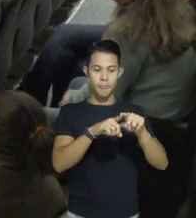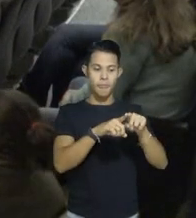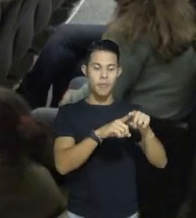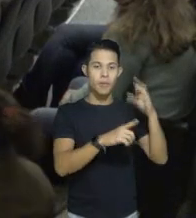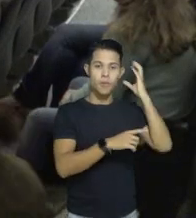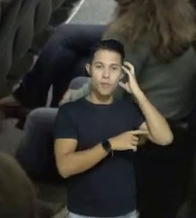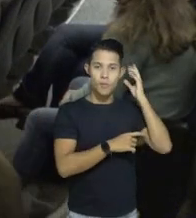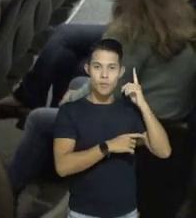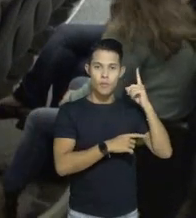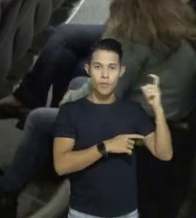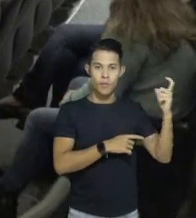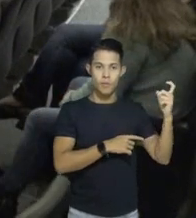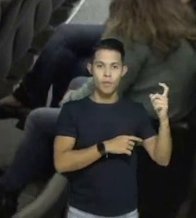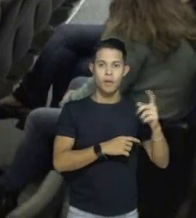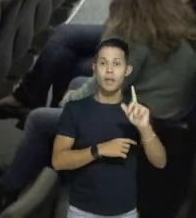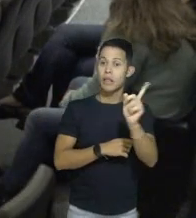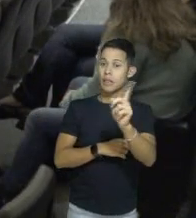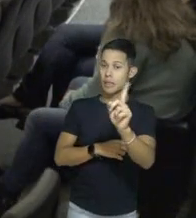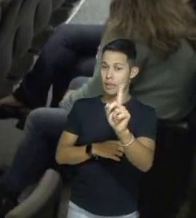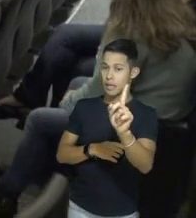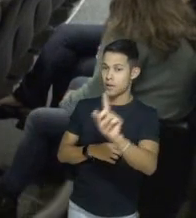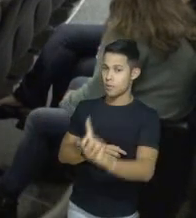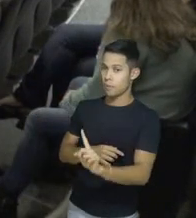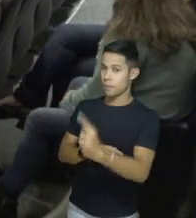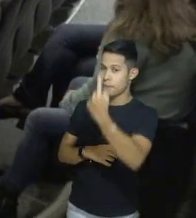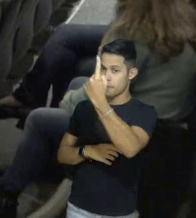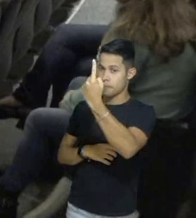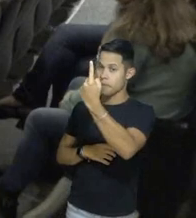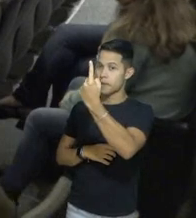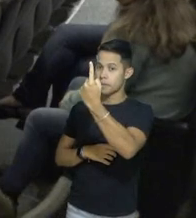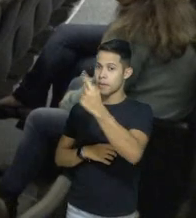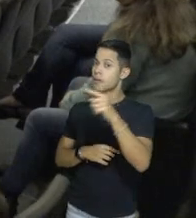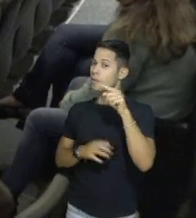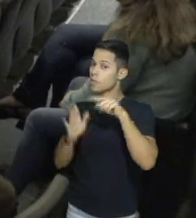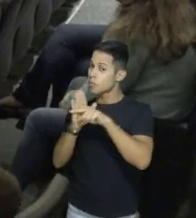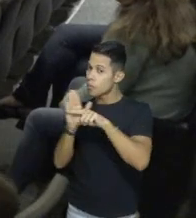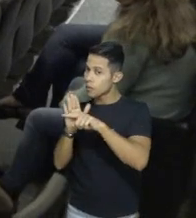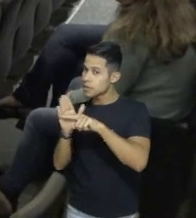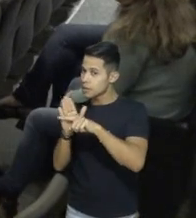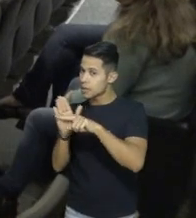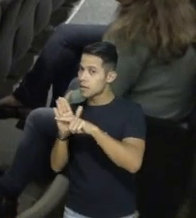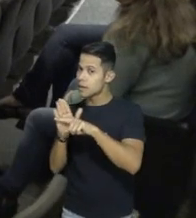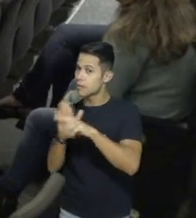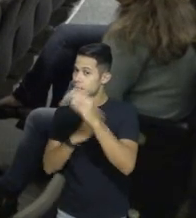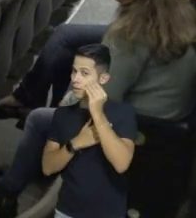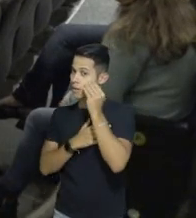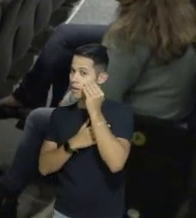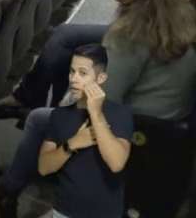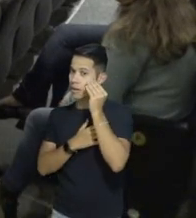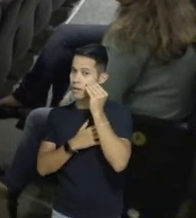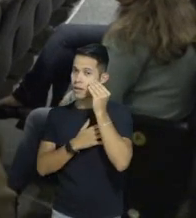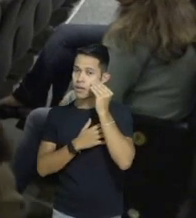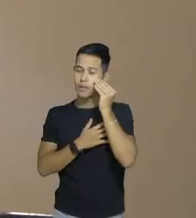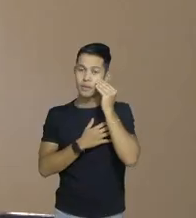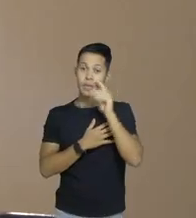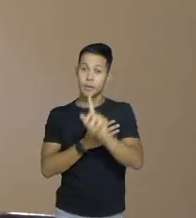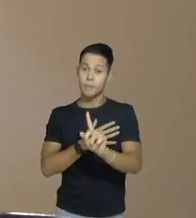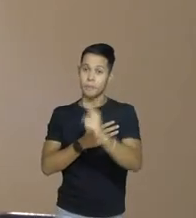teste. Então, sempre que tiver uma alteração, o adequado seria encaminhar para o teste. Porque para saber se tem que fazer o